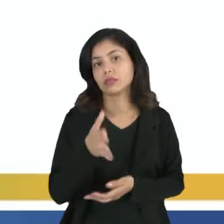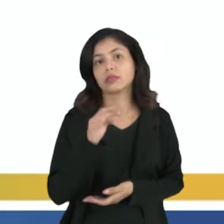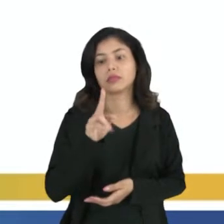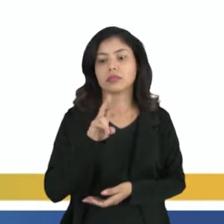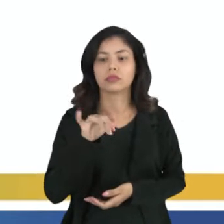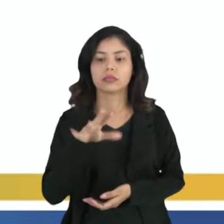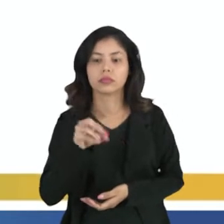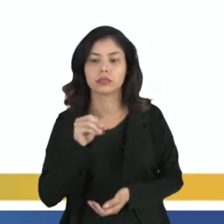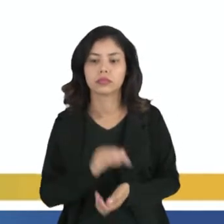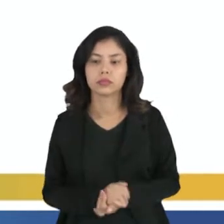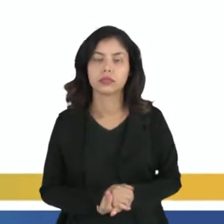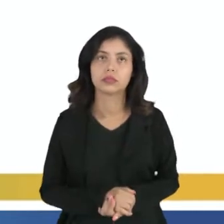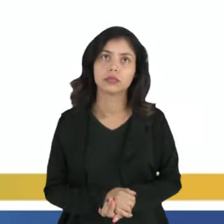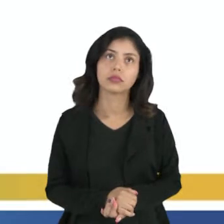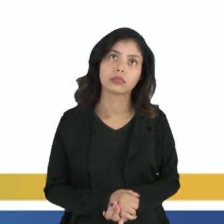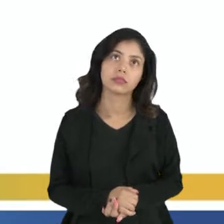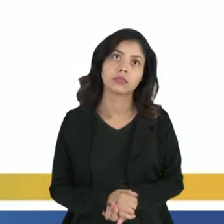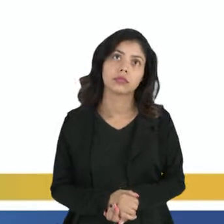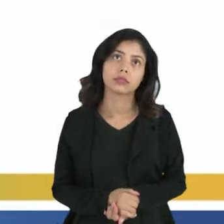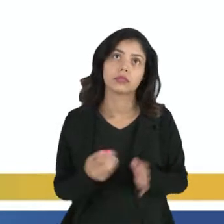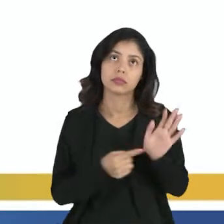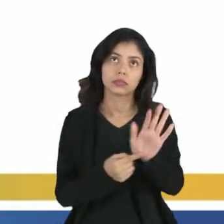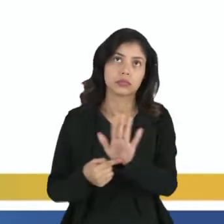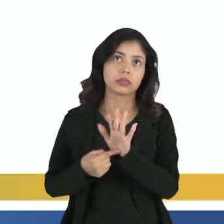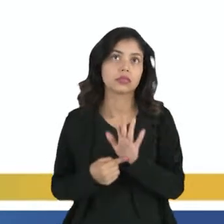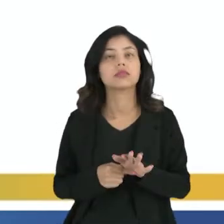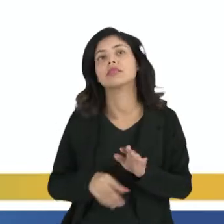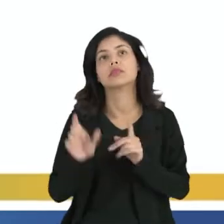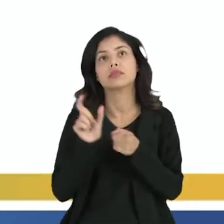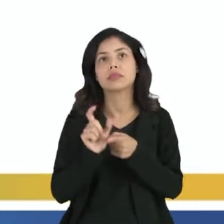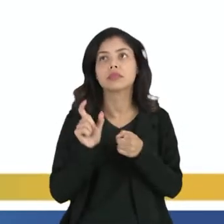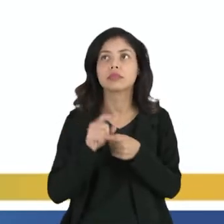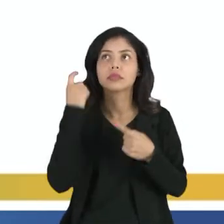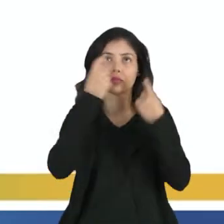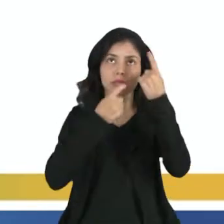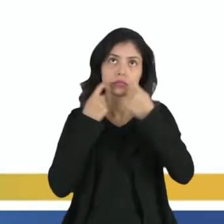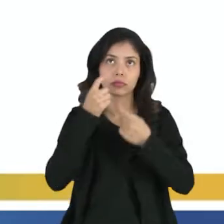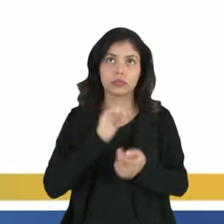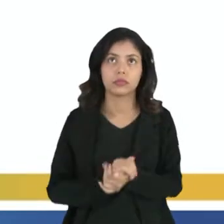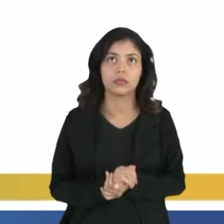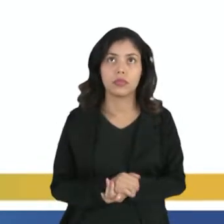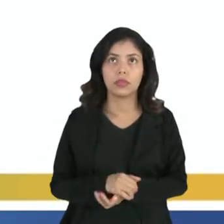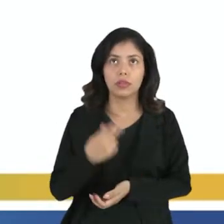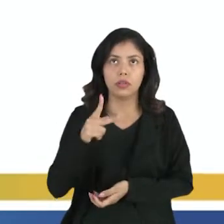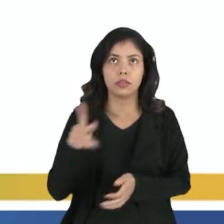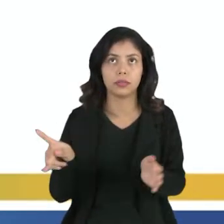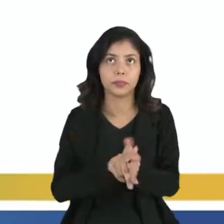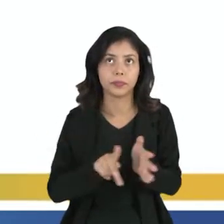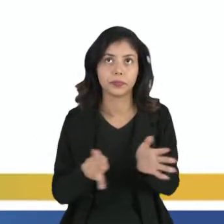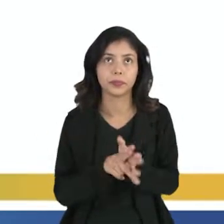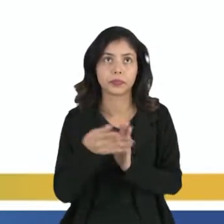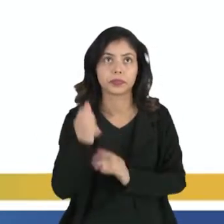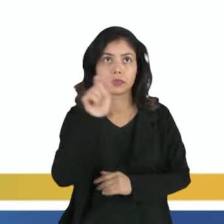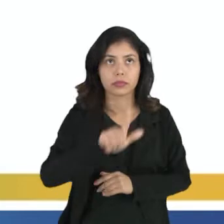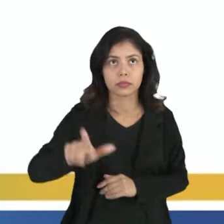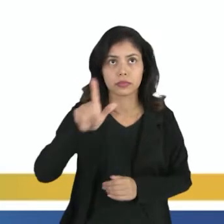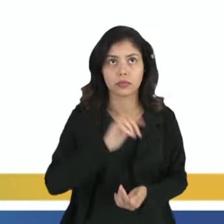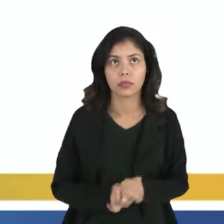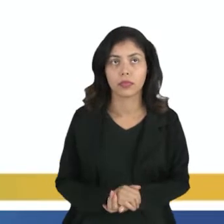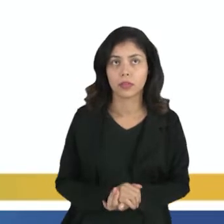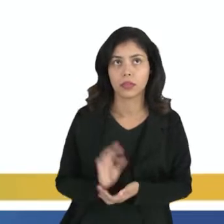o sentido denotativo representa o emprego de palavras e expressões em seu sentido próprio,